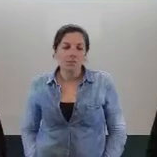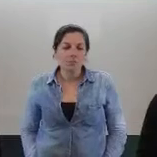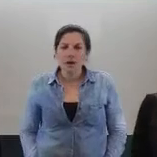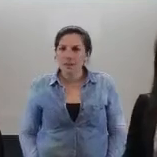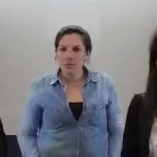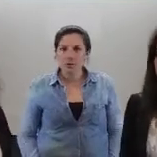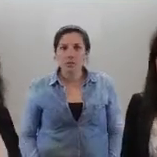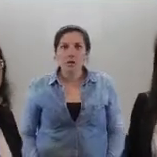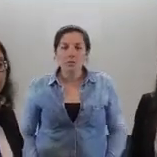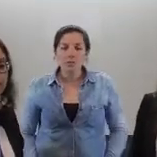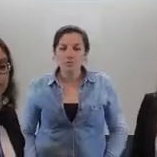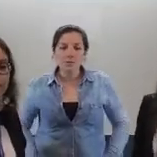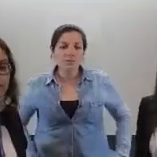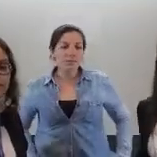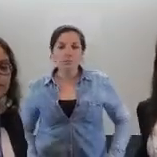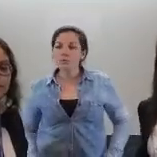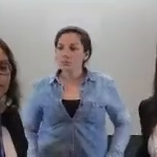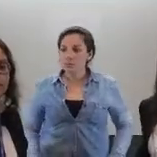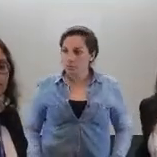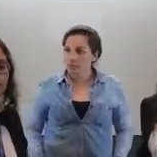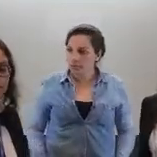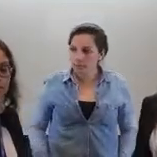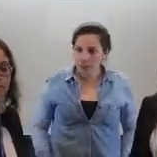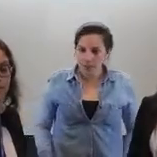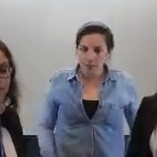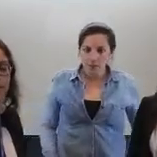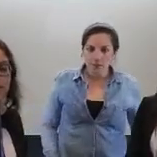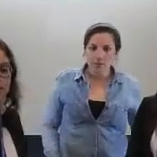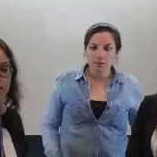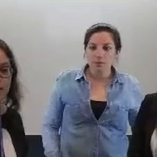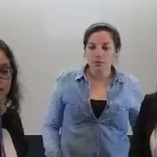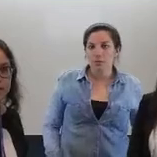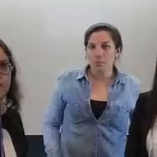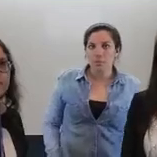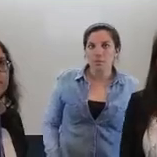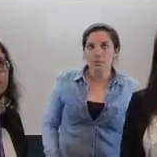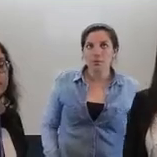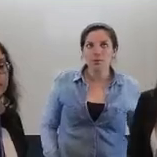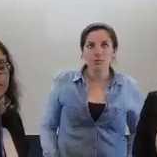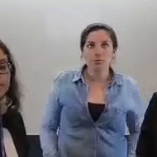letra, margem, para que não faça cada um o seu, a sua forma, né? Então, acho que é